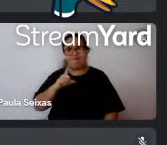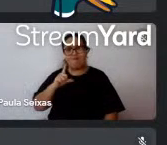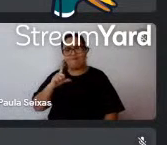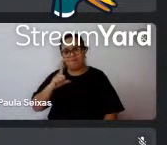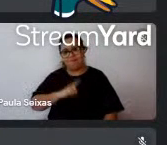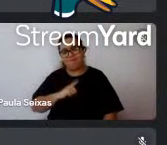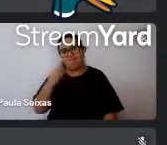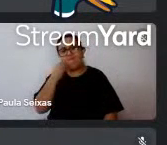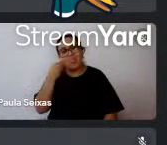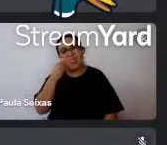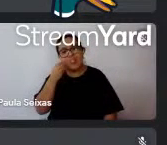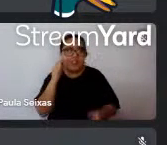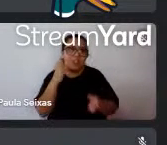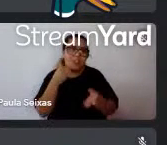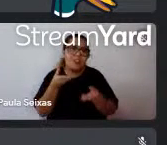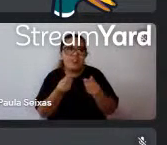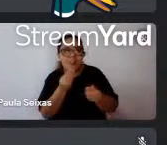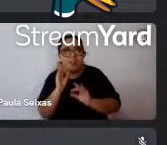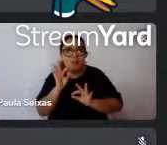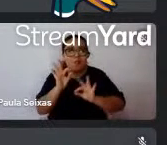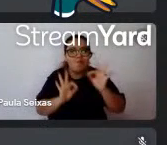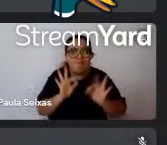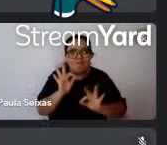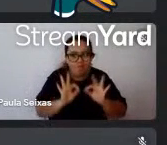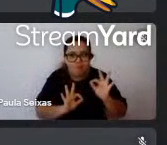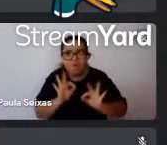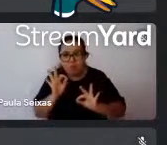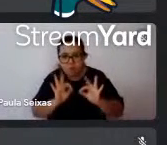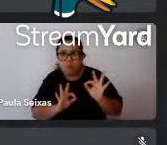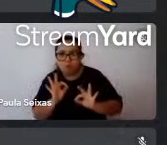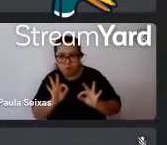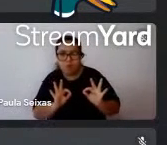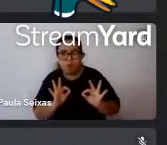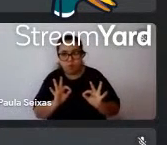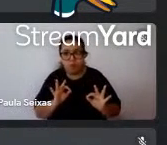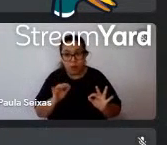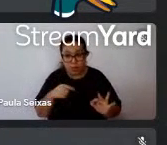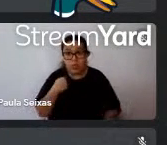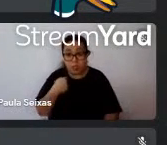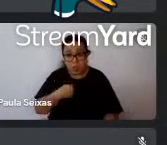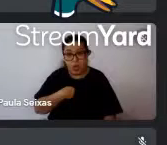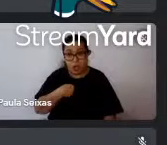ELAN para que eu tivesse assim,